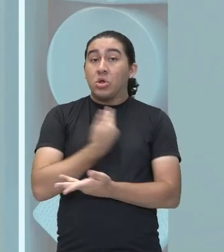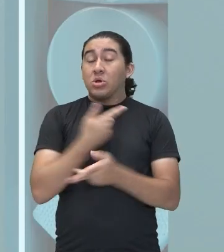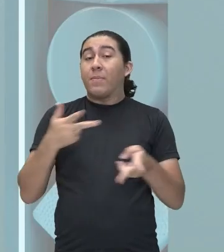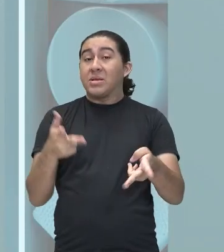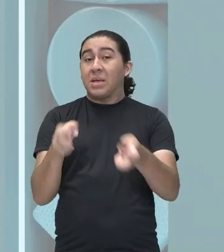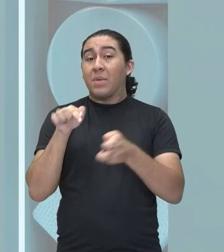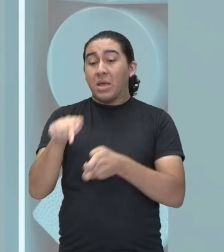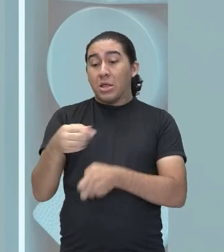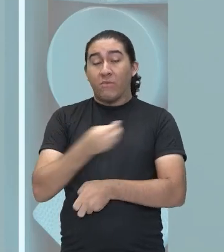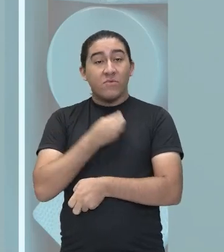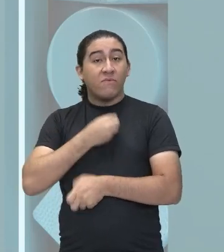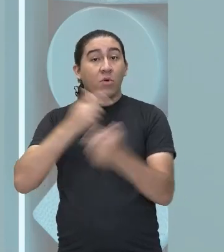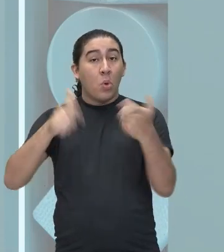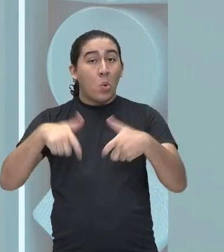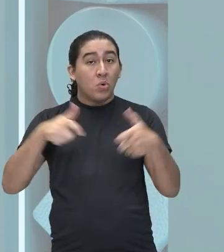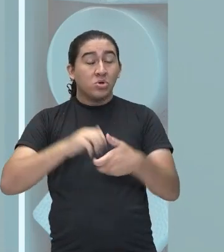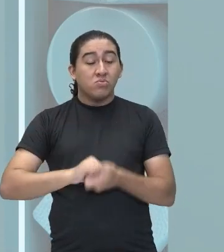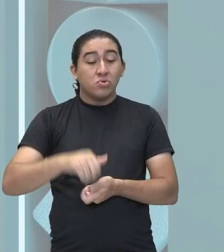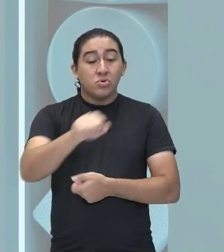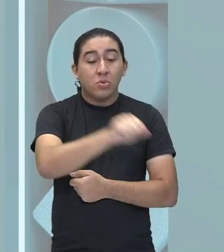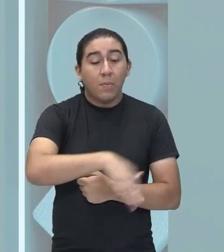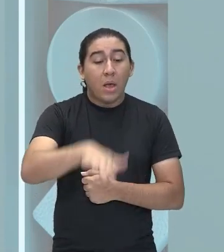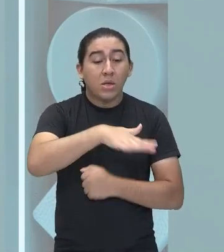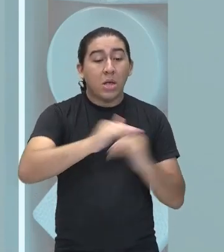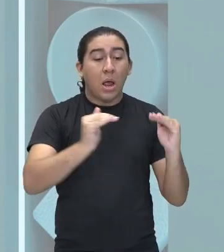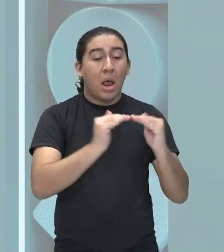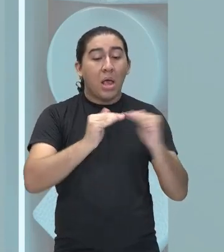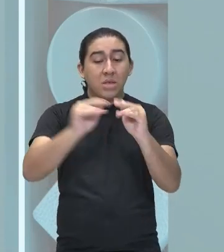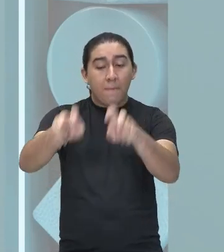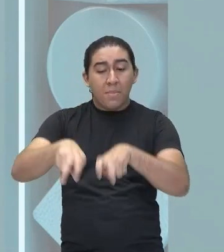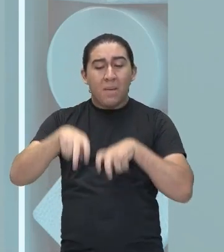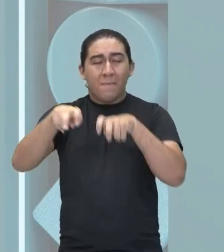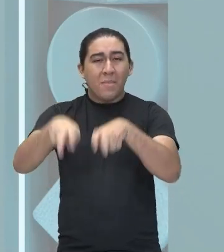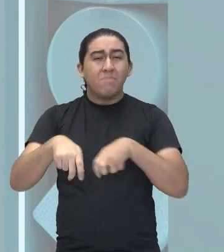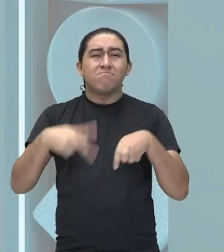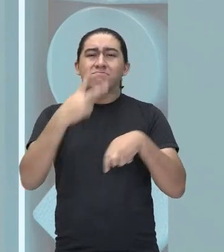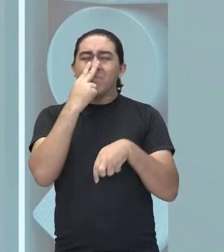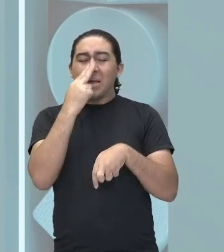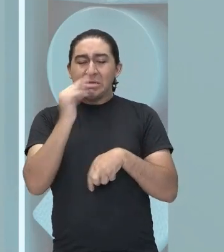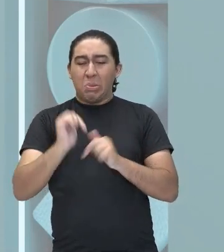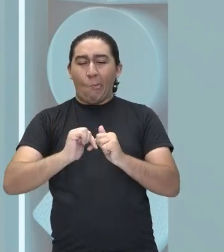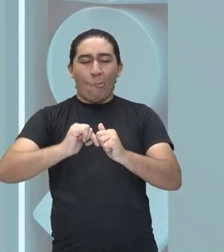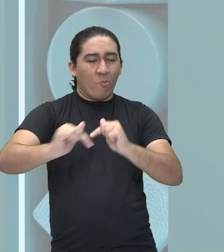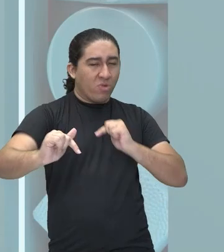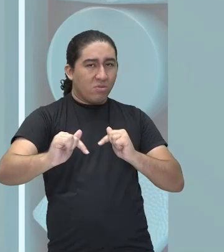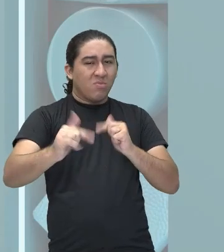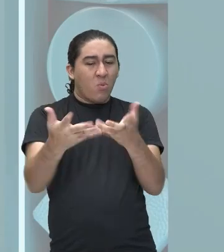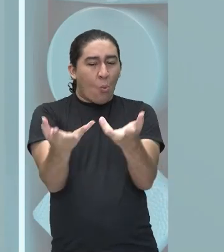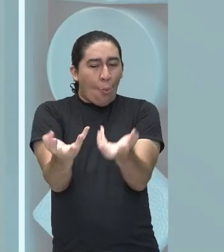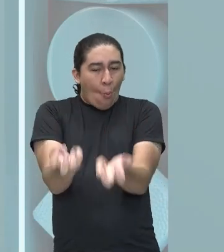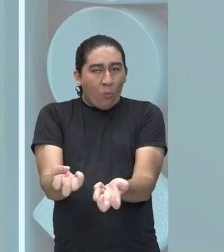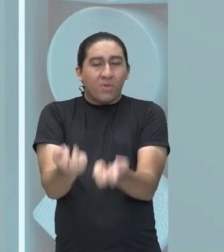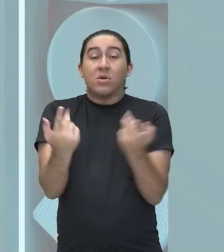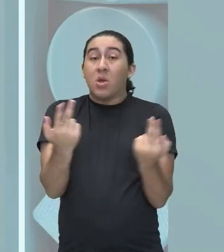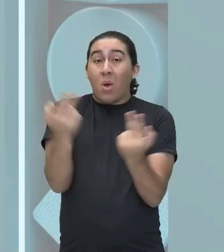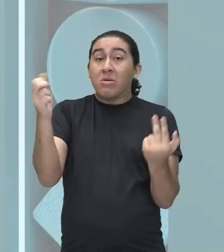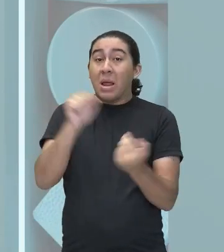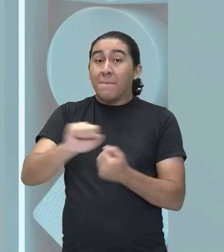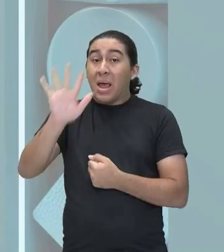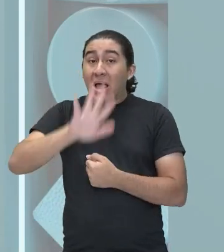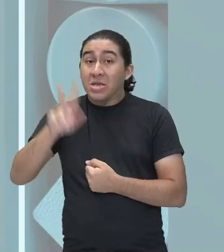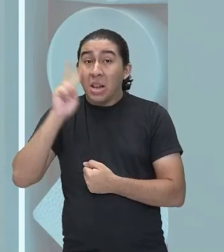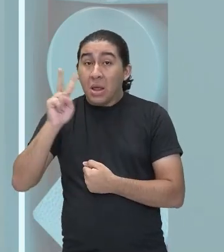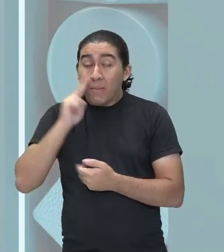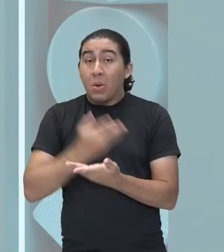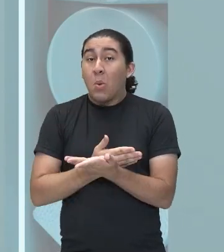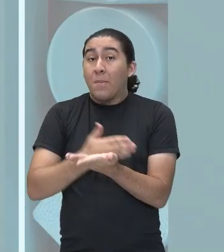um sítio que você percebe que não está em boas condições, como na imagem que nós vimos no início da nossa